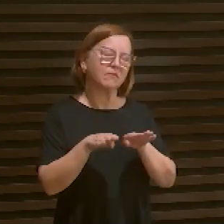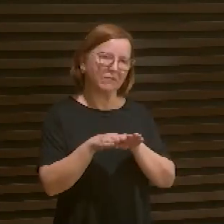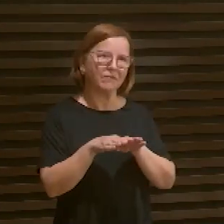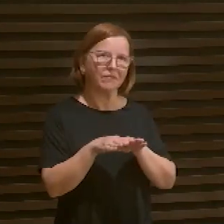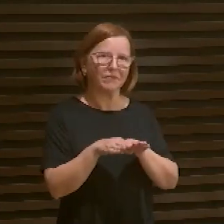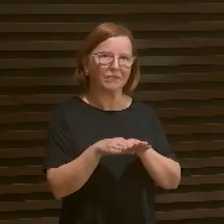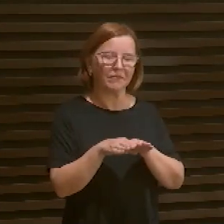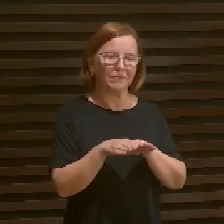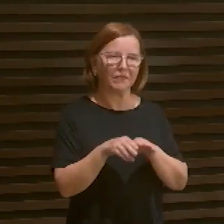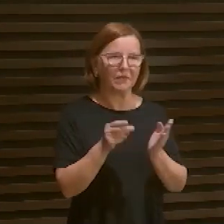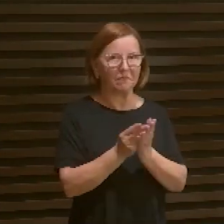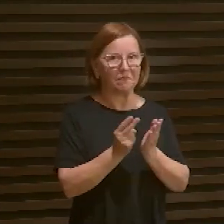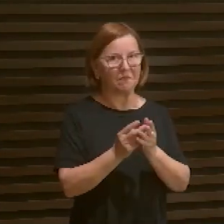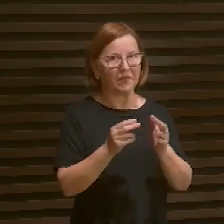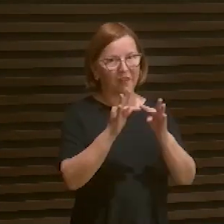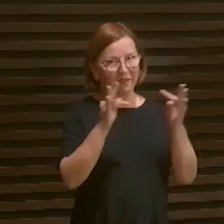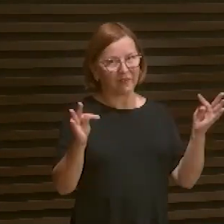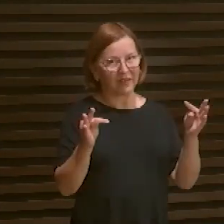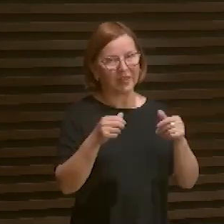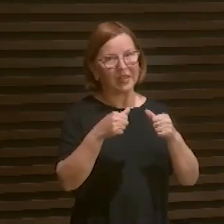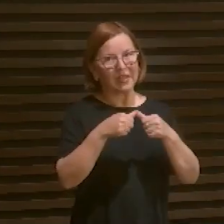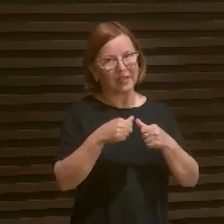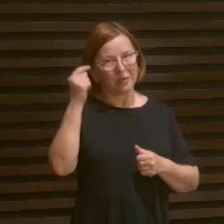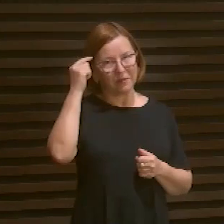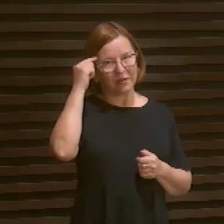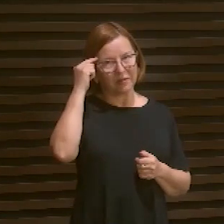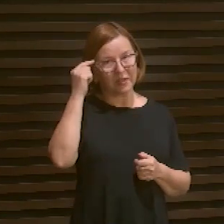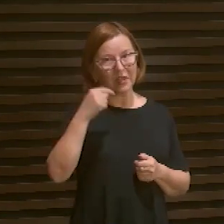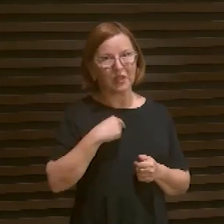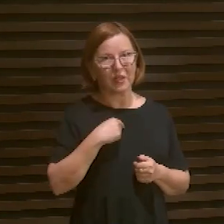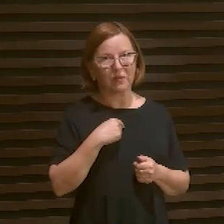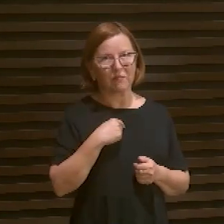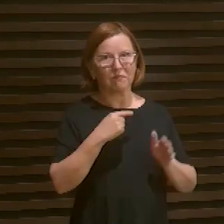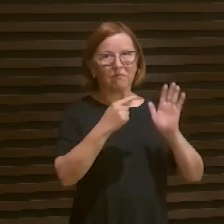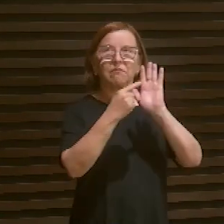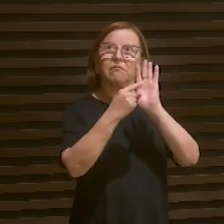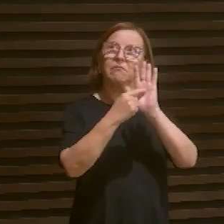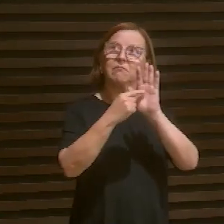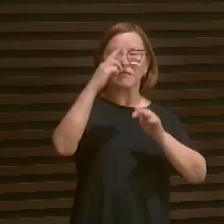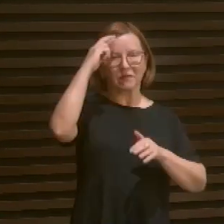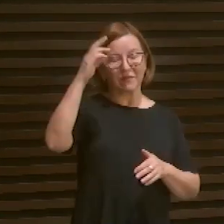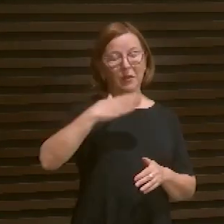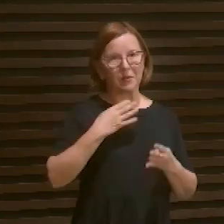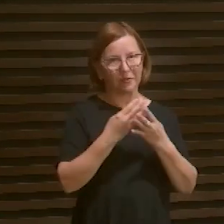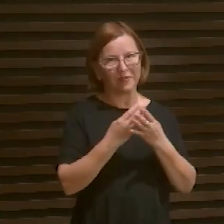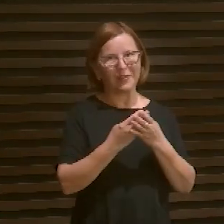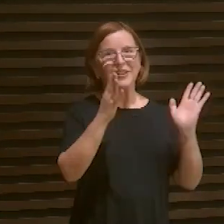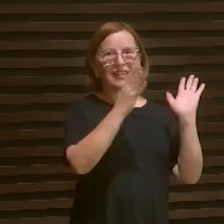frase, esse pensamento. Eu apresento ao Senhor a minha confissão. Jesus é